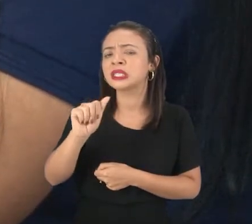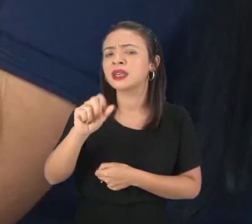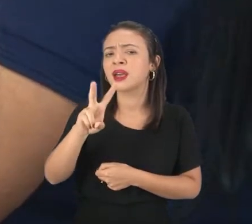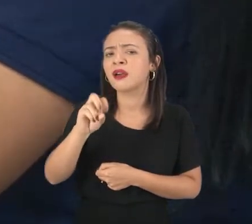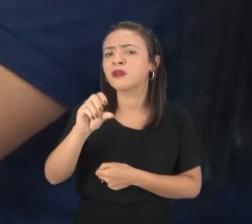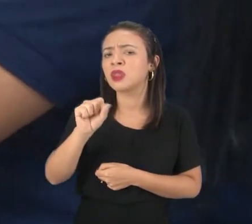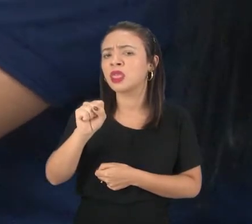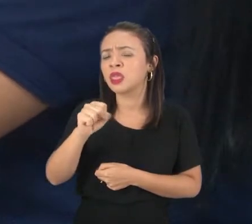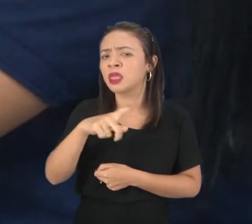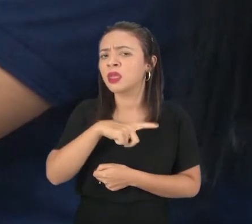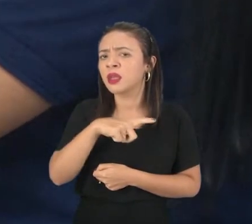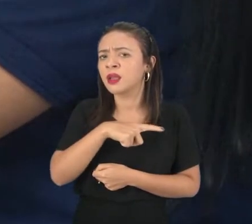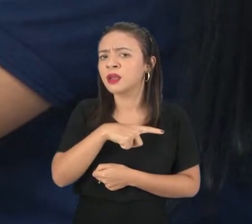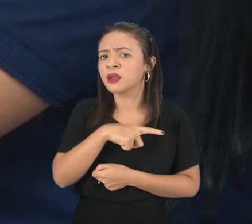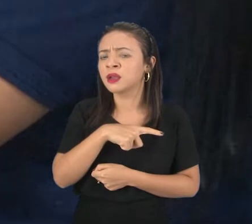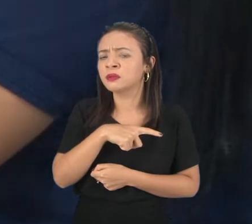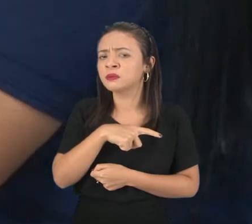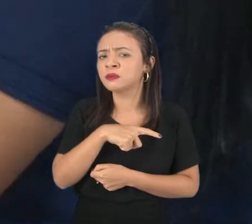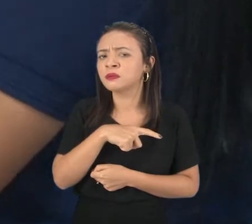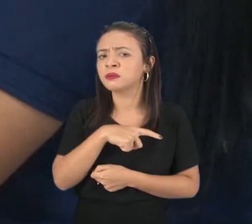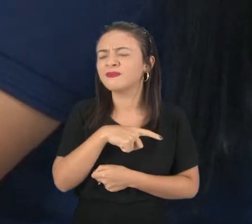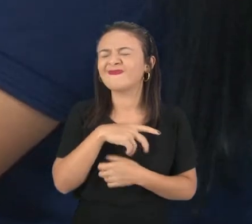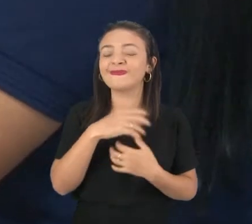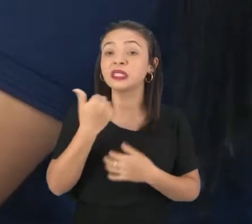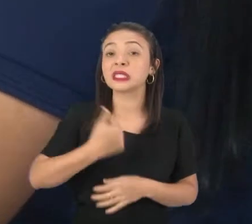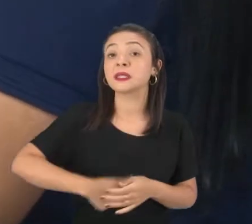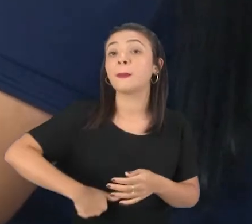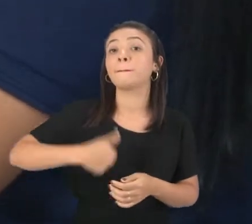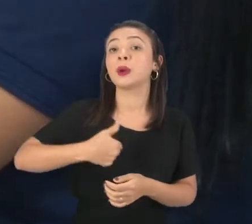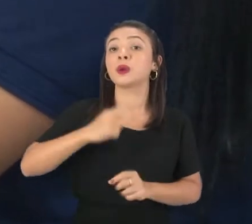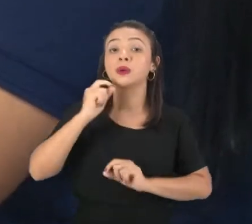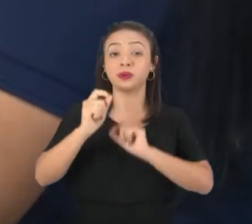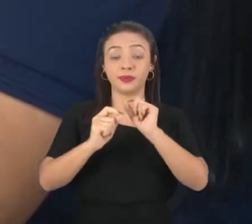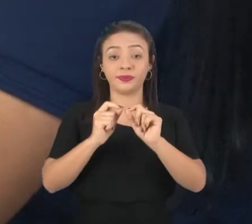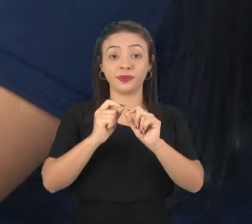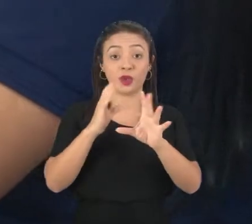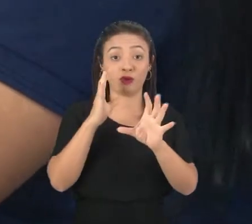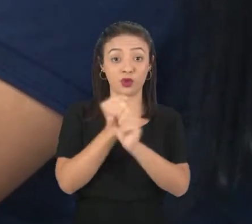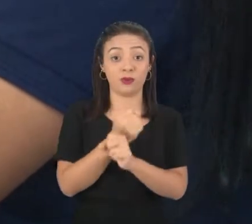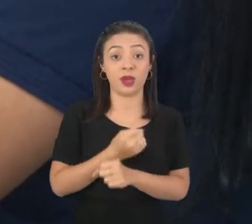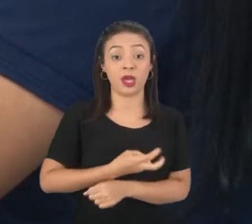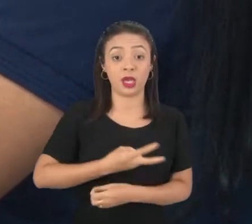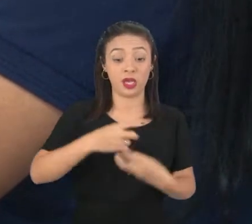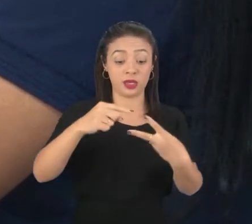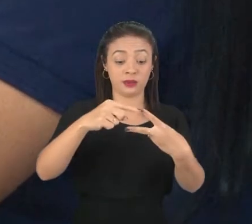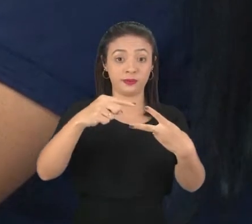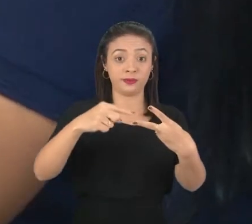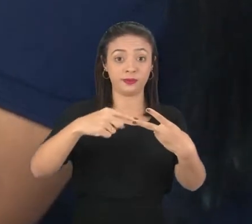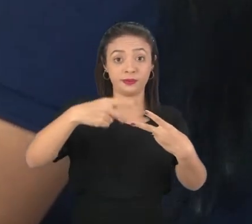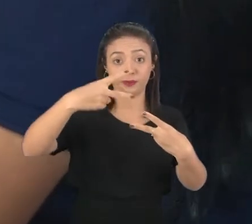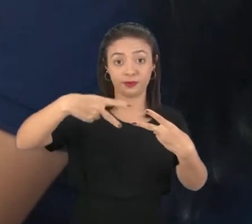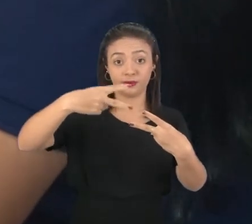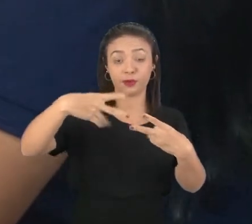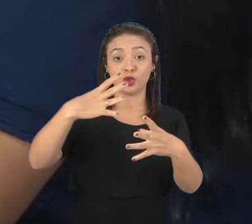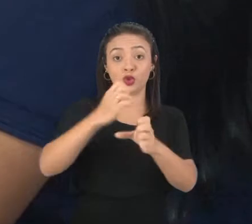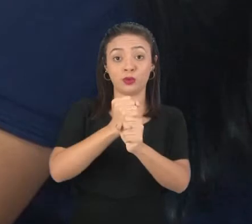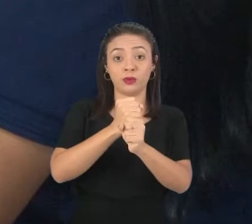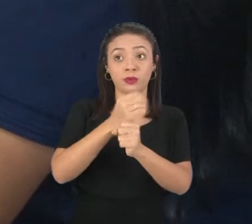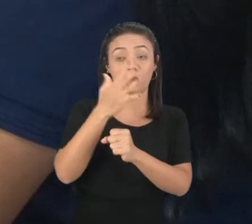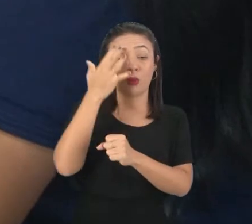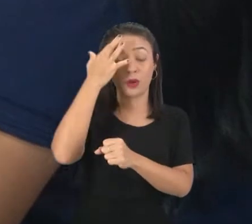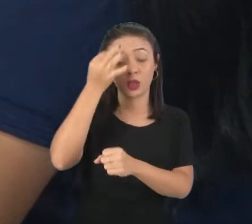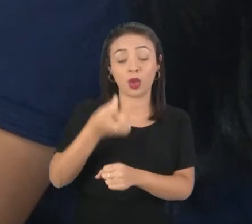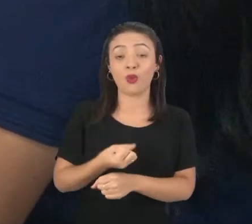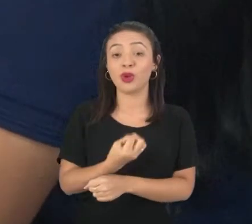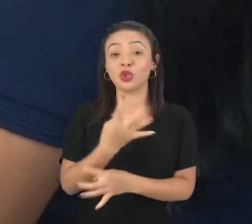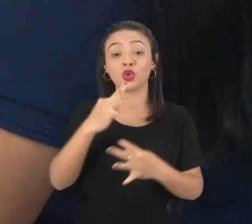Margaridas mas esse é o total então o primeiro eu vou adicionar essas duas e a mim saber